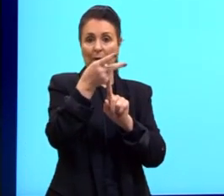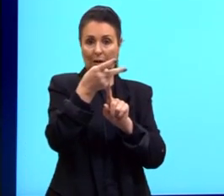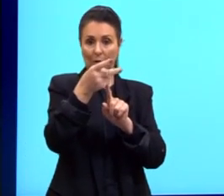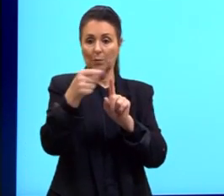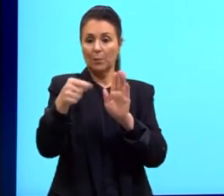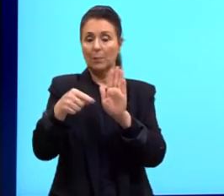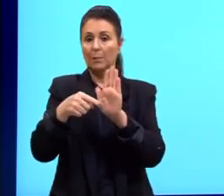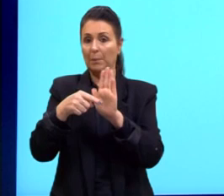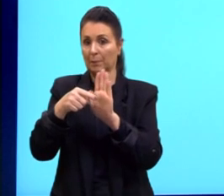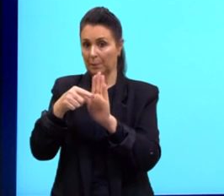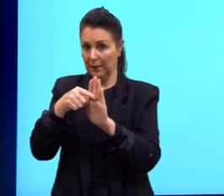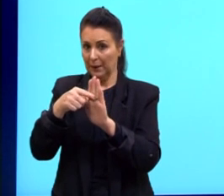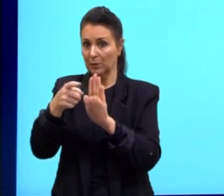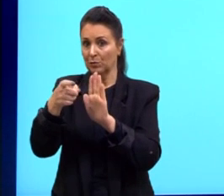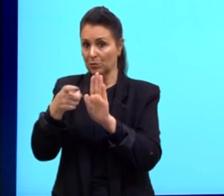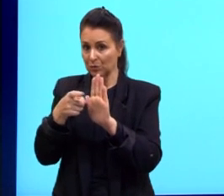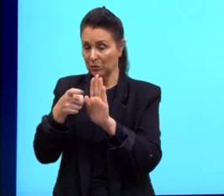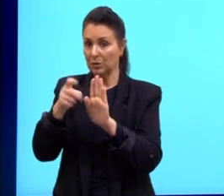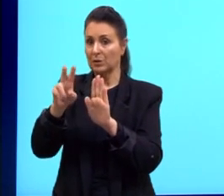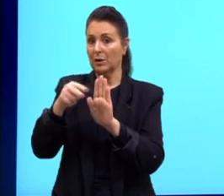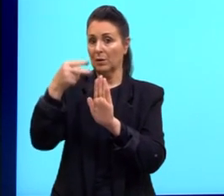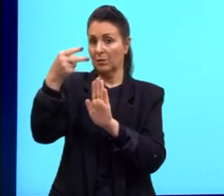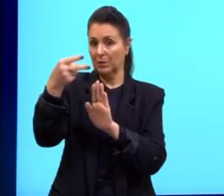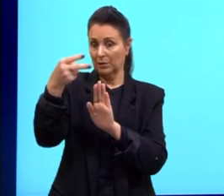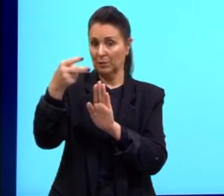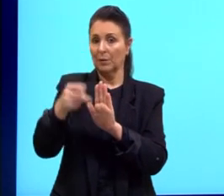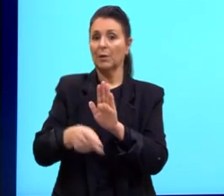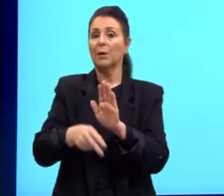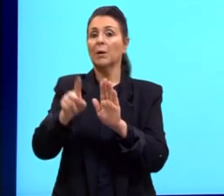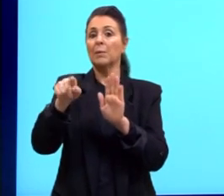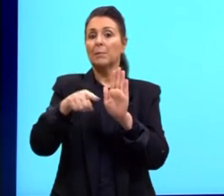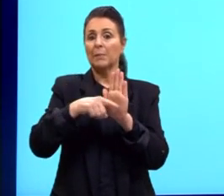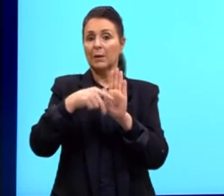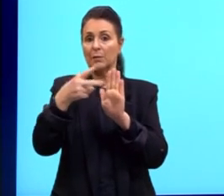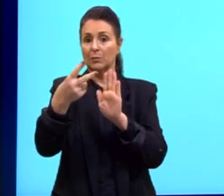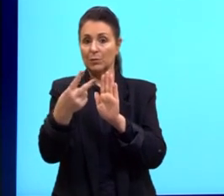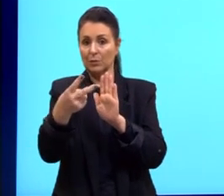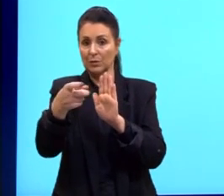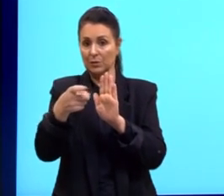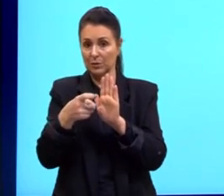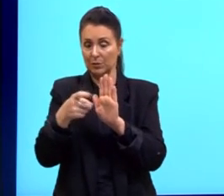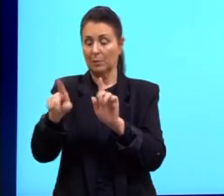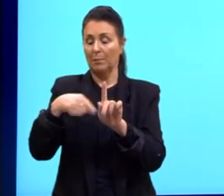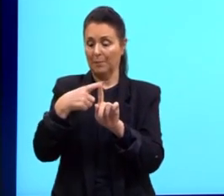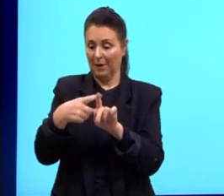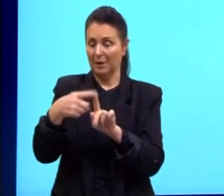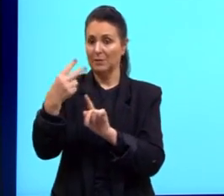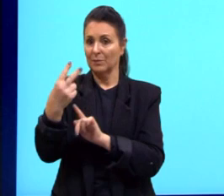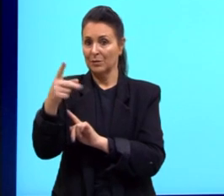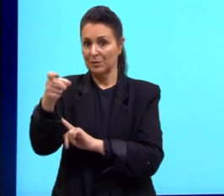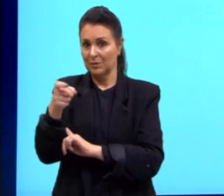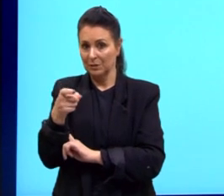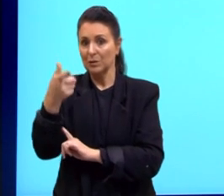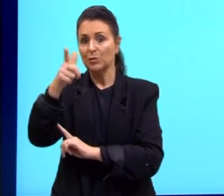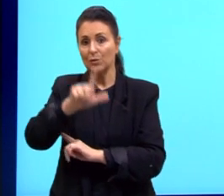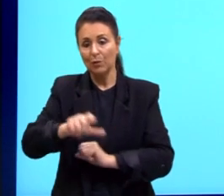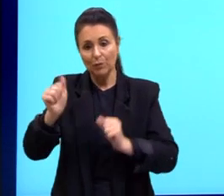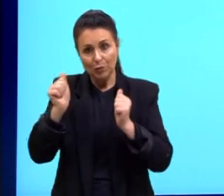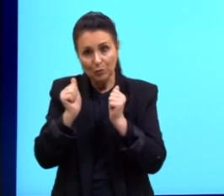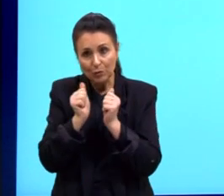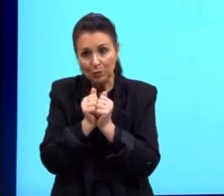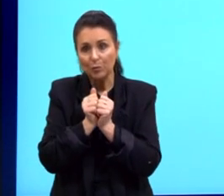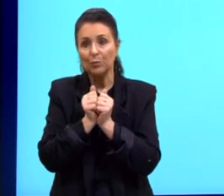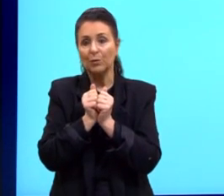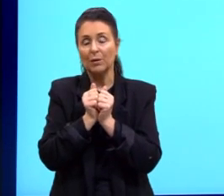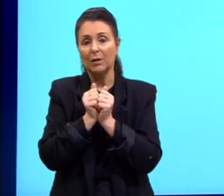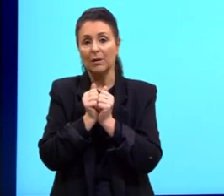menos x ao quadrado tinha um - 2x ficou mais 2x e novamente juntamos